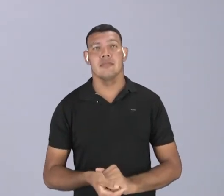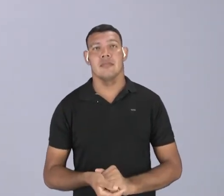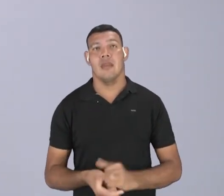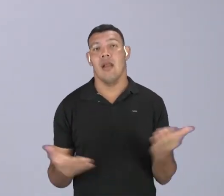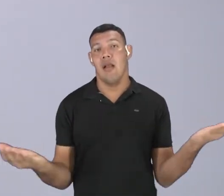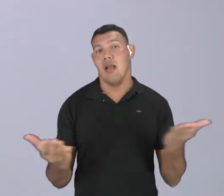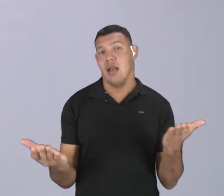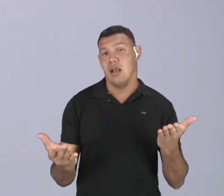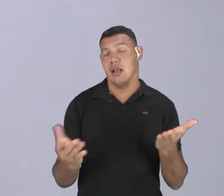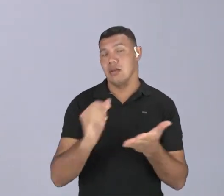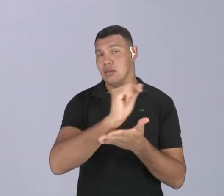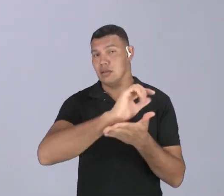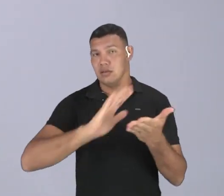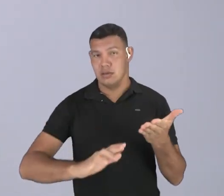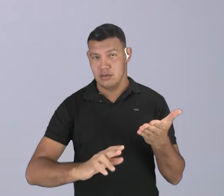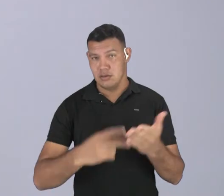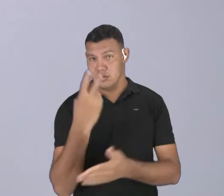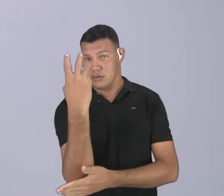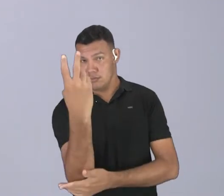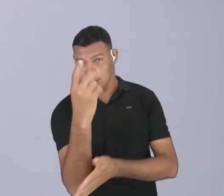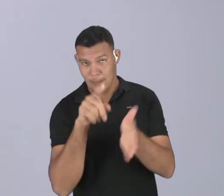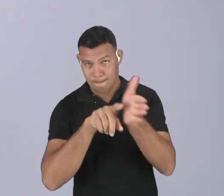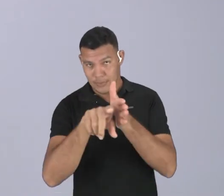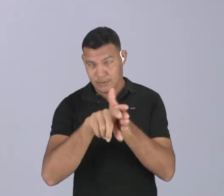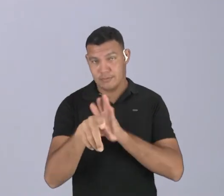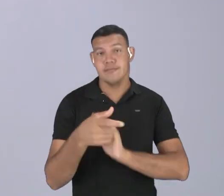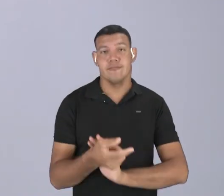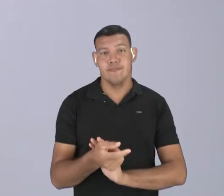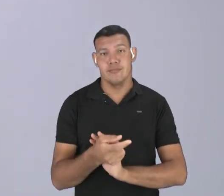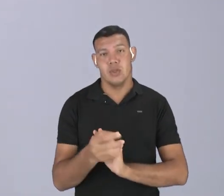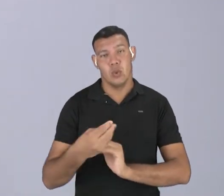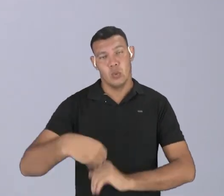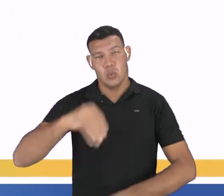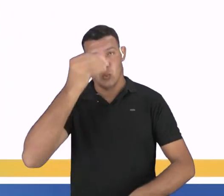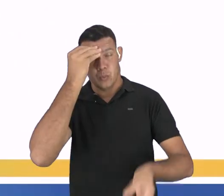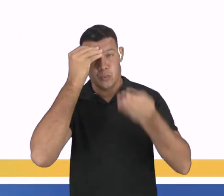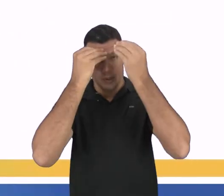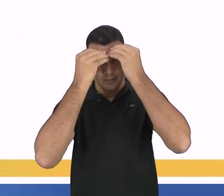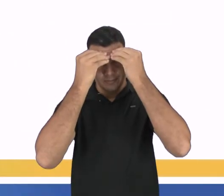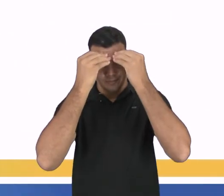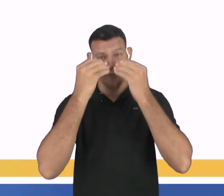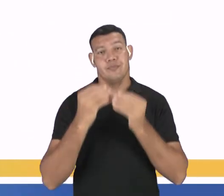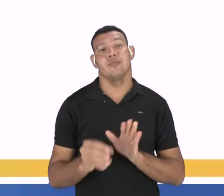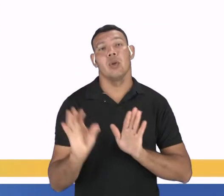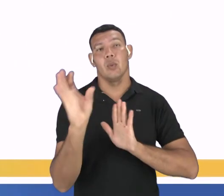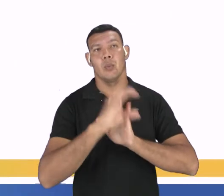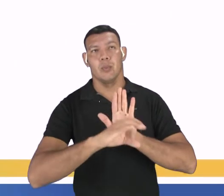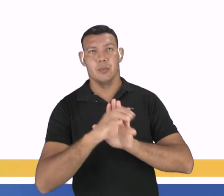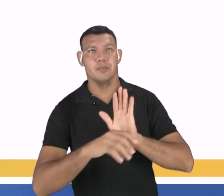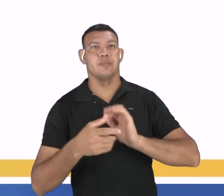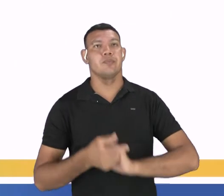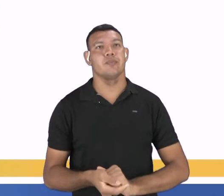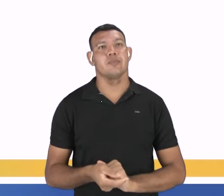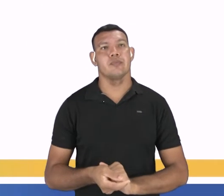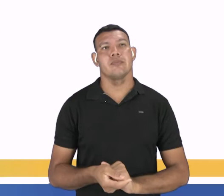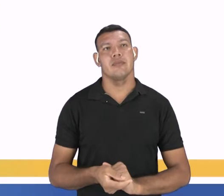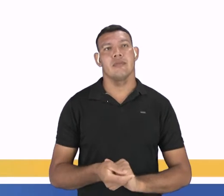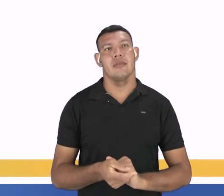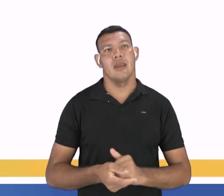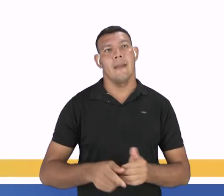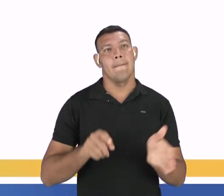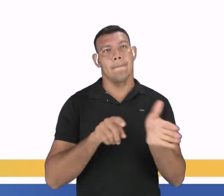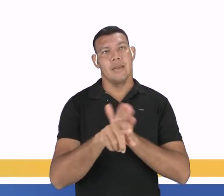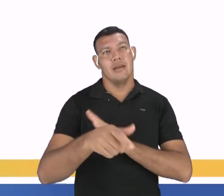fazer duas questões rápidas para a gente tentar fixar melhor esse conteúdo que a gente acabou de ver. Observem. Primeiro, quais são as características